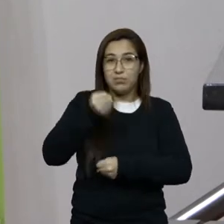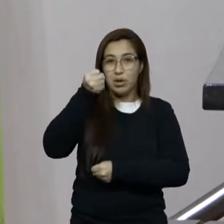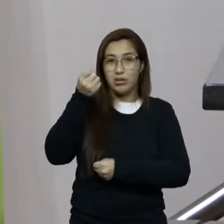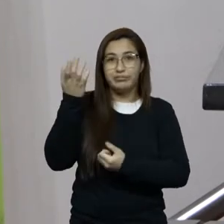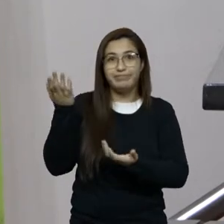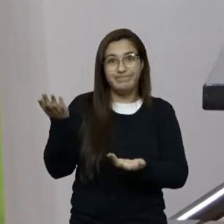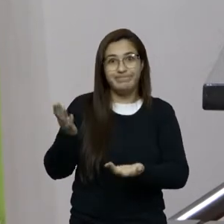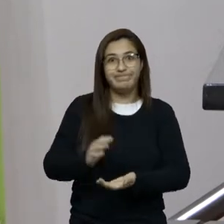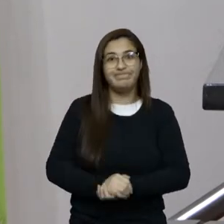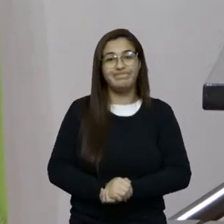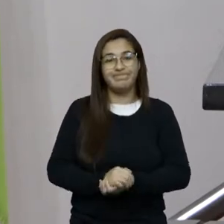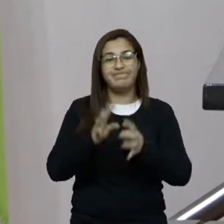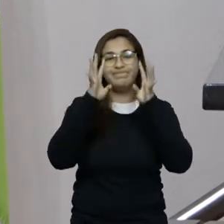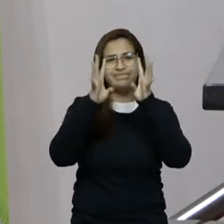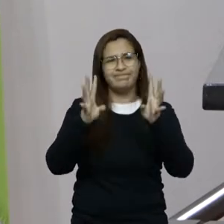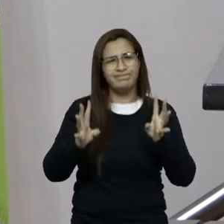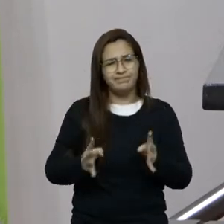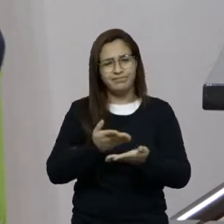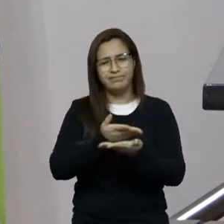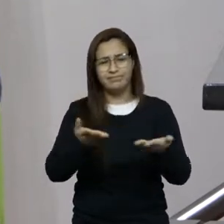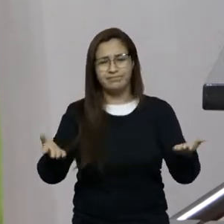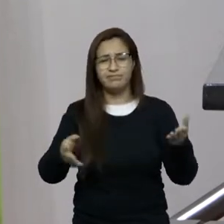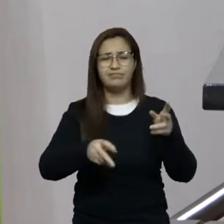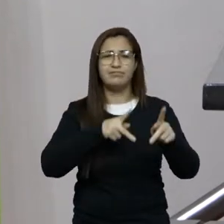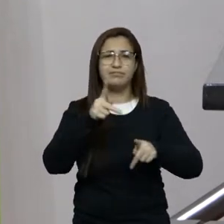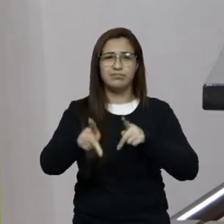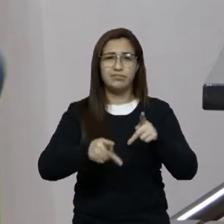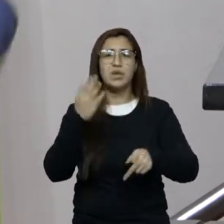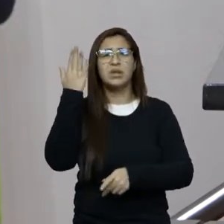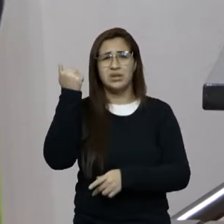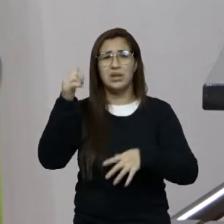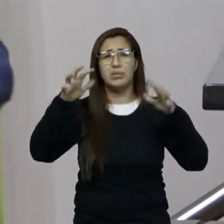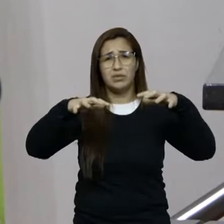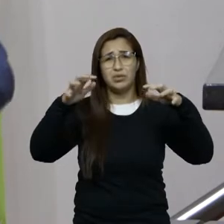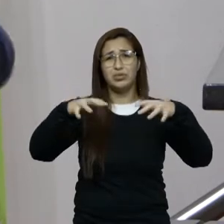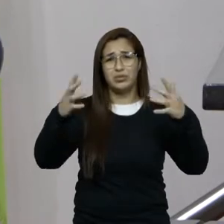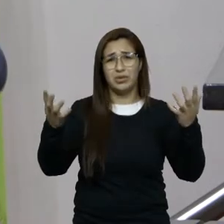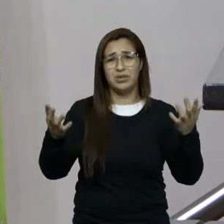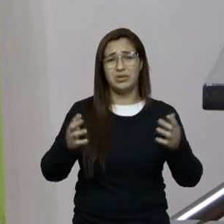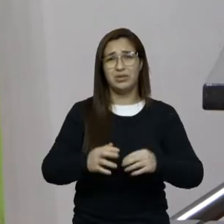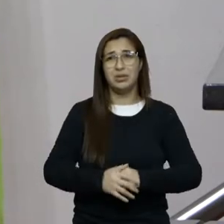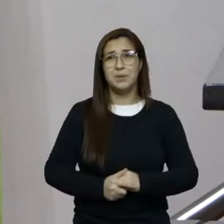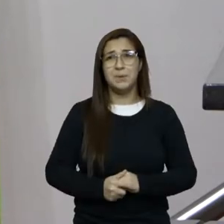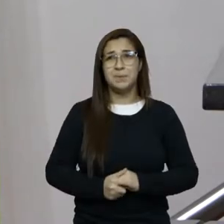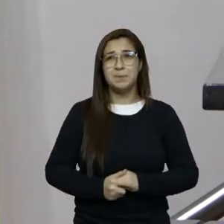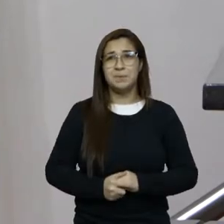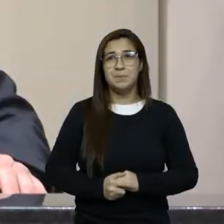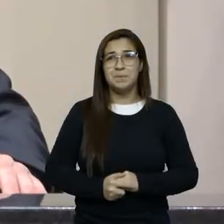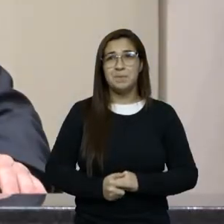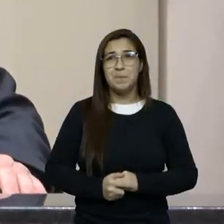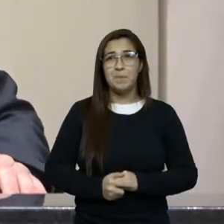chamado em Santa isso daí dos Catarinenses na dentro gente sabe que vai chover eu quero saber que vai para o